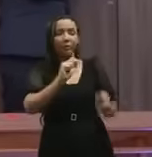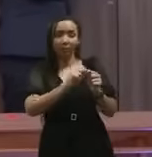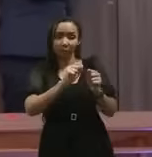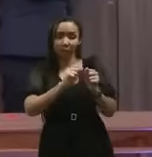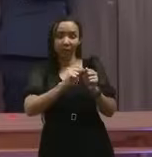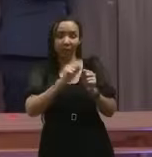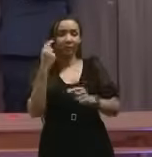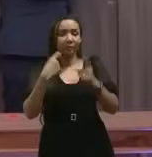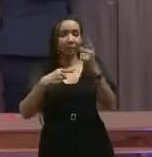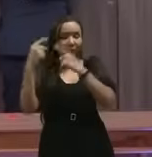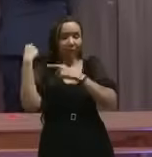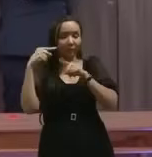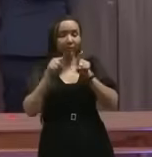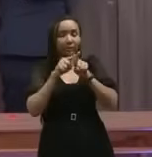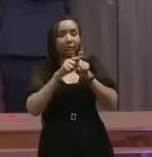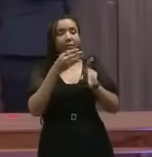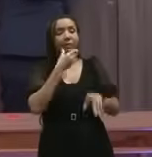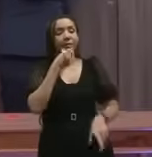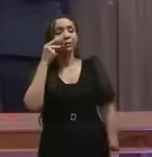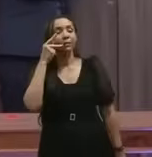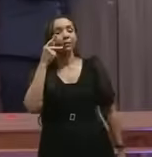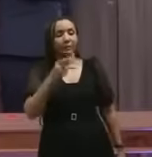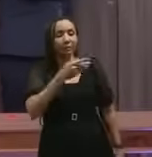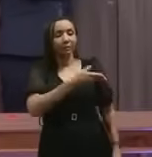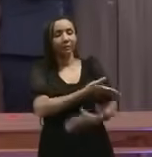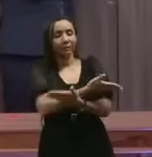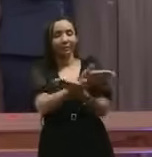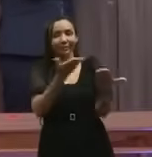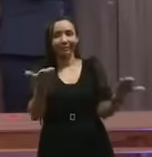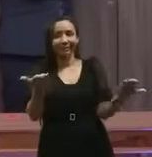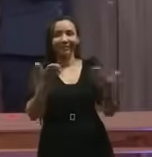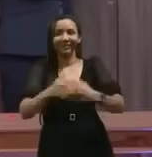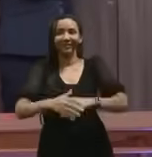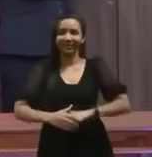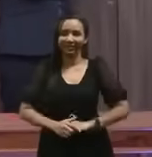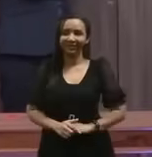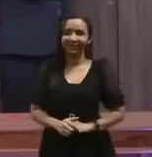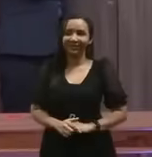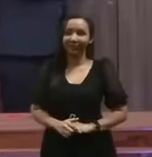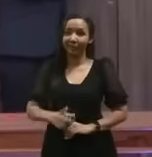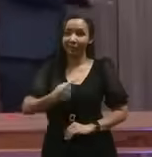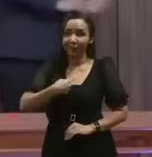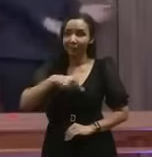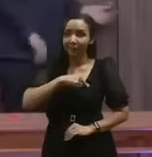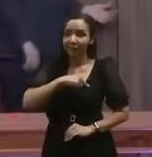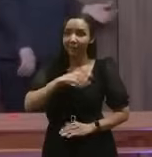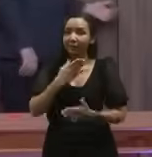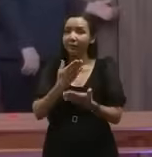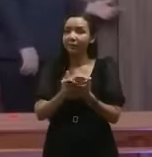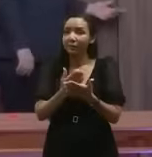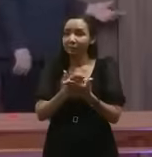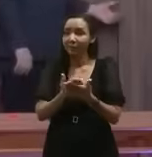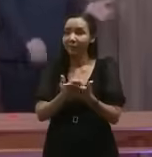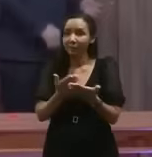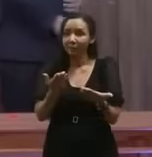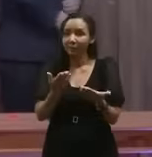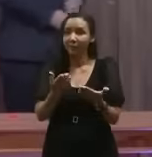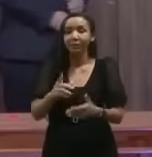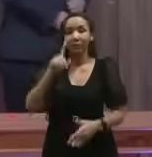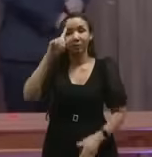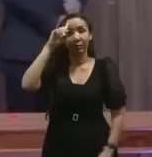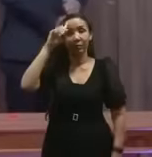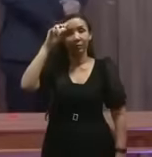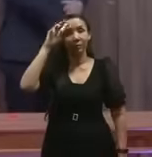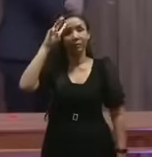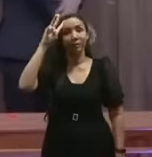horário judaico E aí essa Contagem se ele passou três dias conforme a Bíblia diz nós estaremos falando isso mas aqui eu